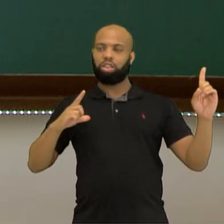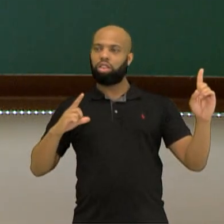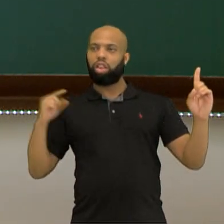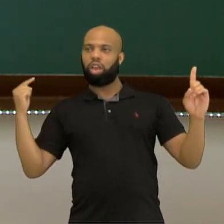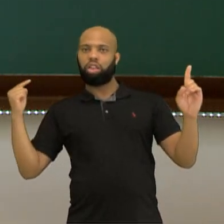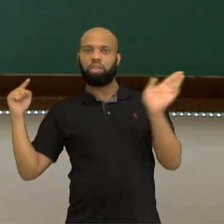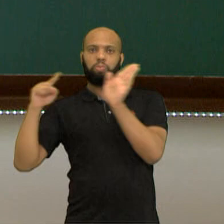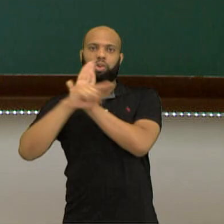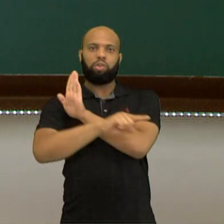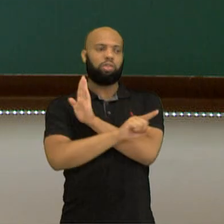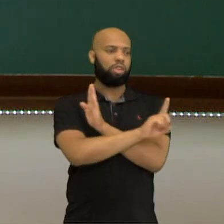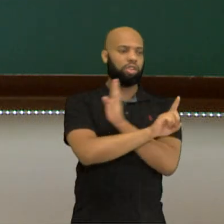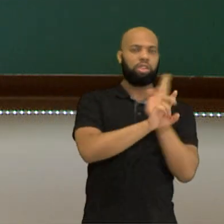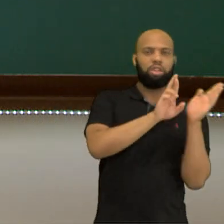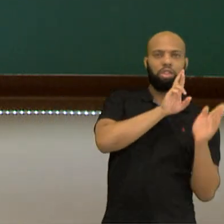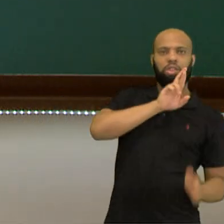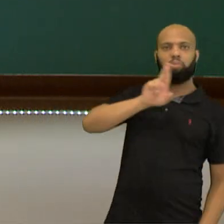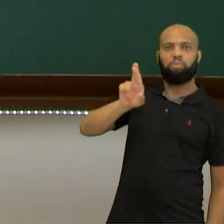esse coro, oh